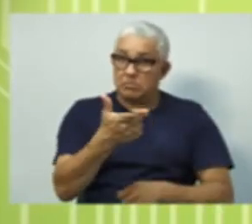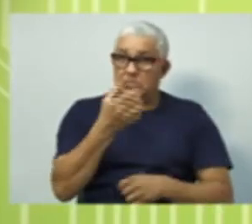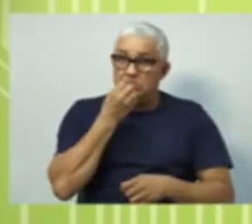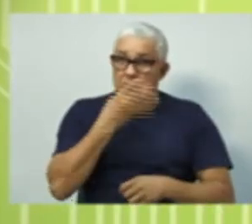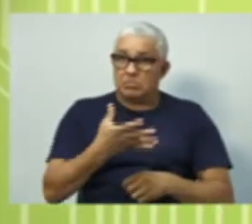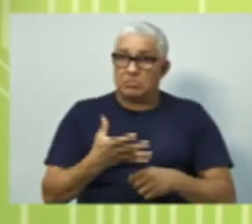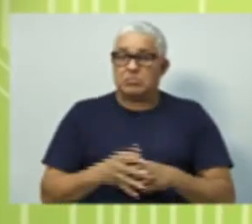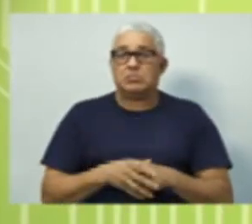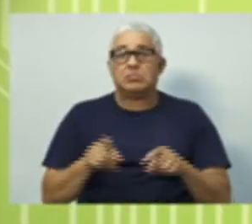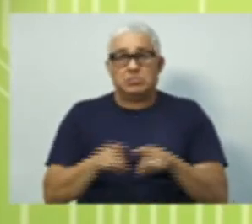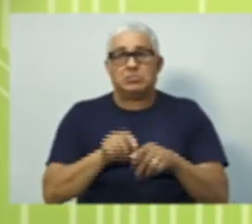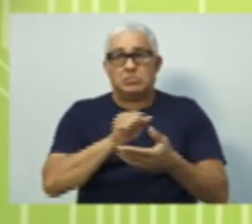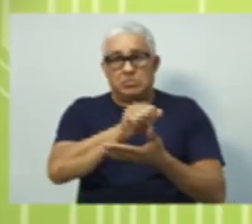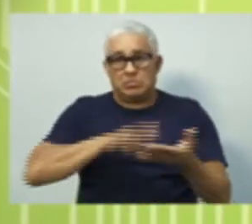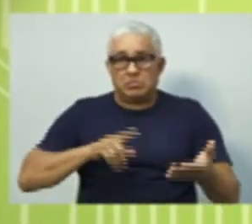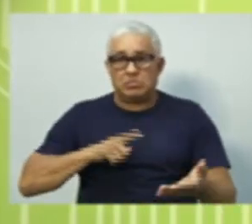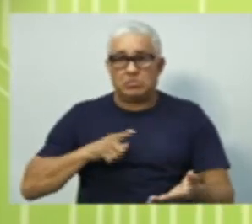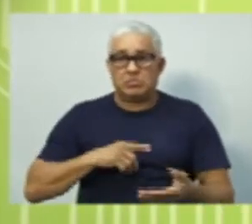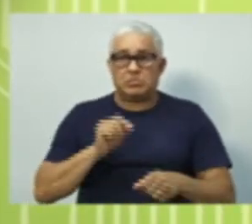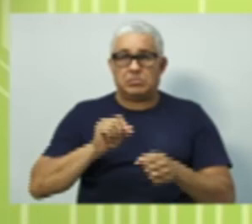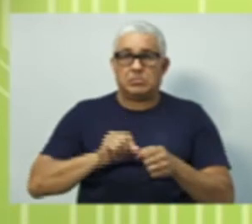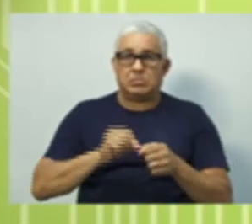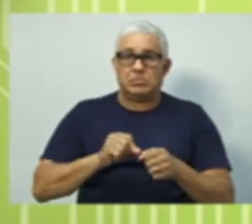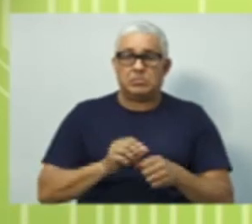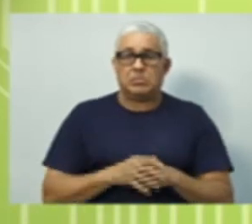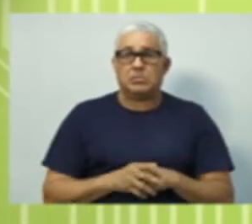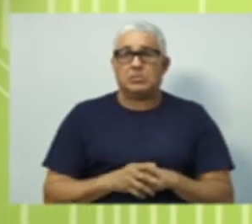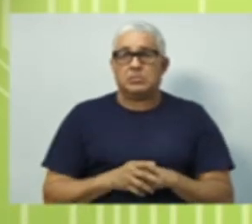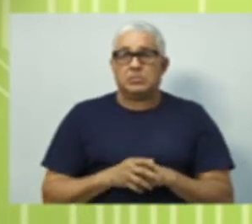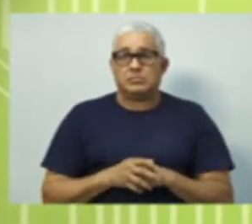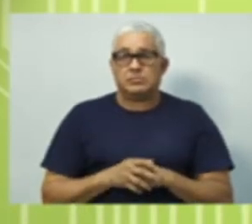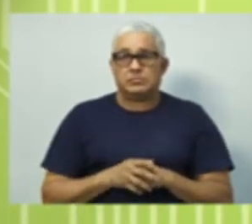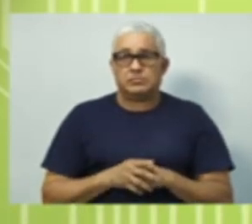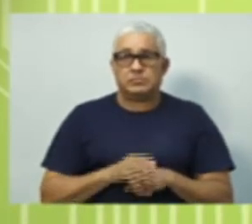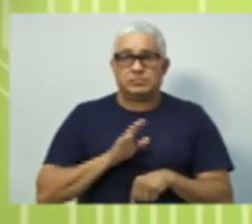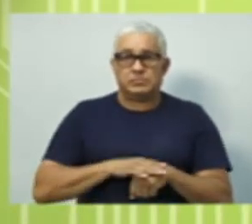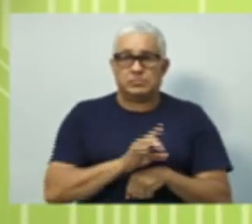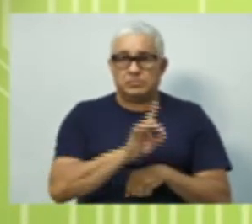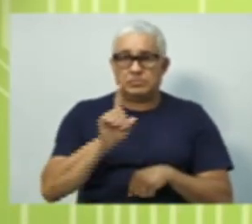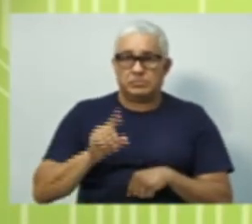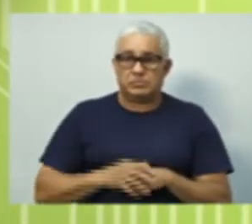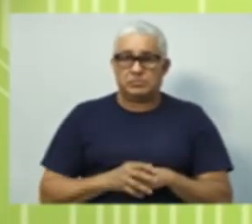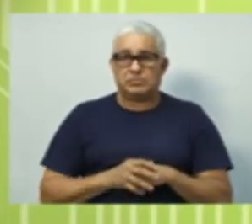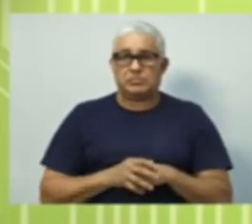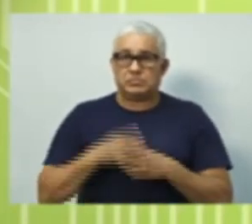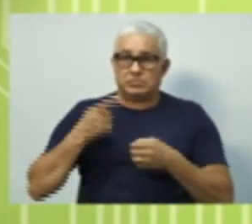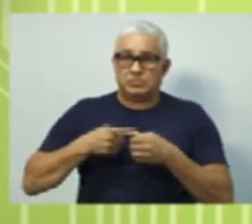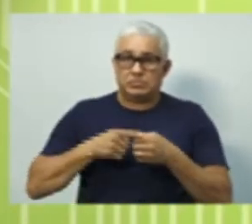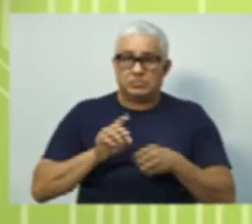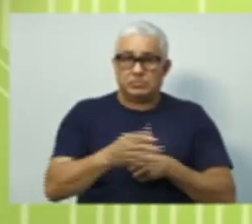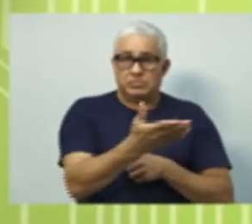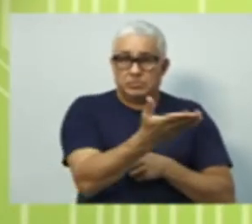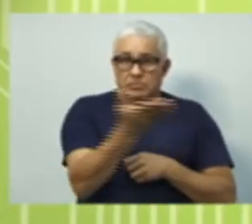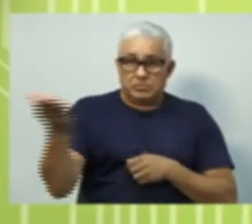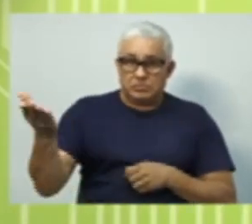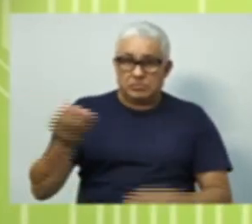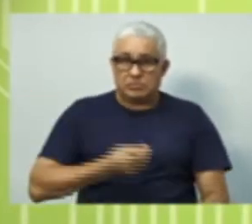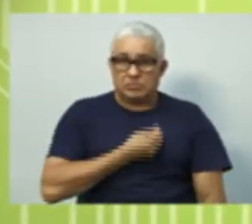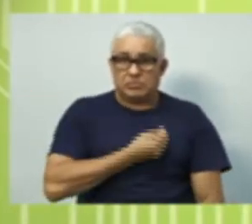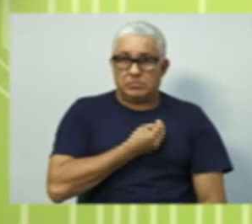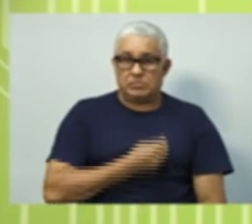sem uma tendência de algo lógico. Pegou informações anteriores, exemplos anteriores,